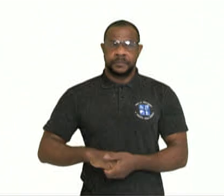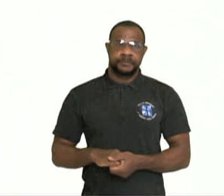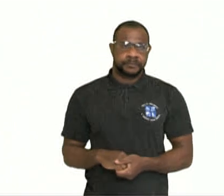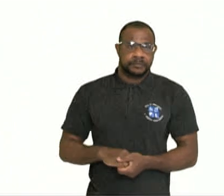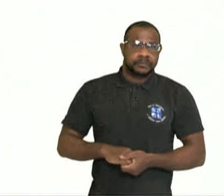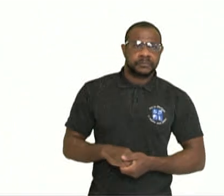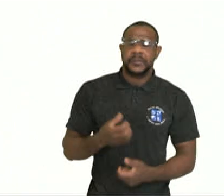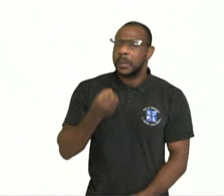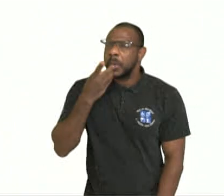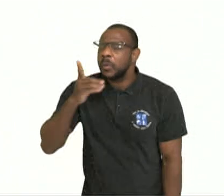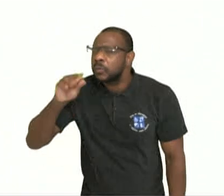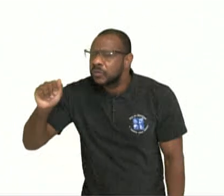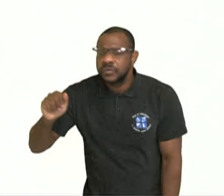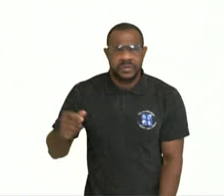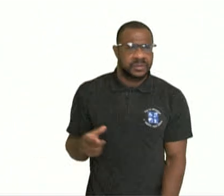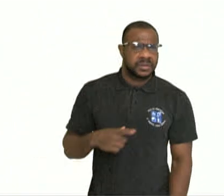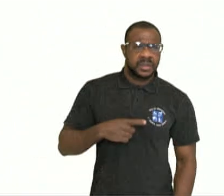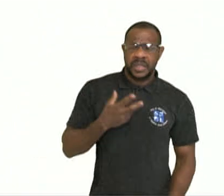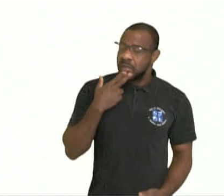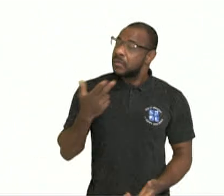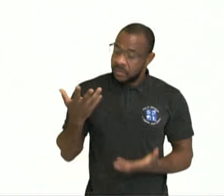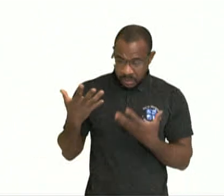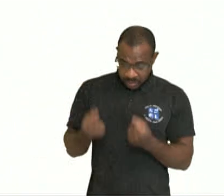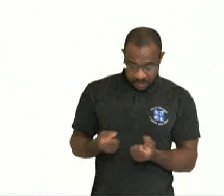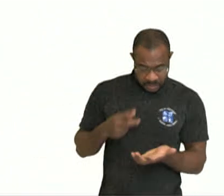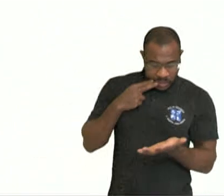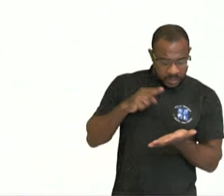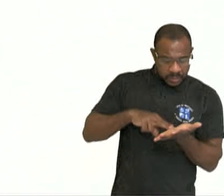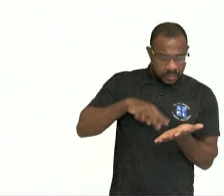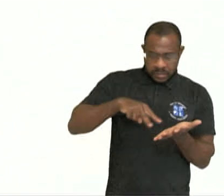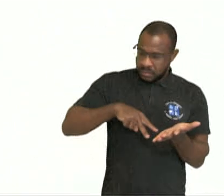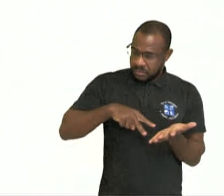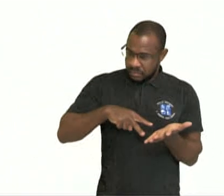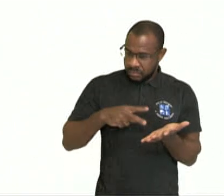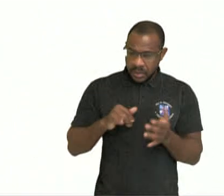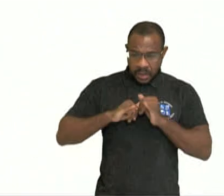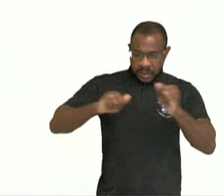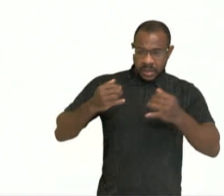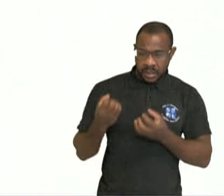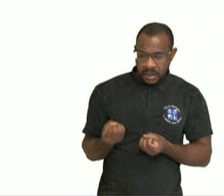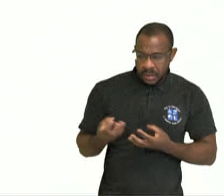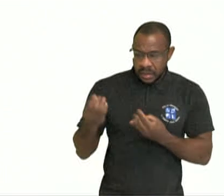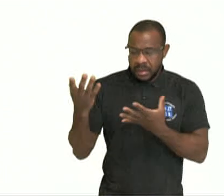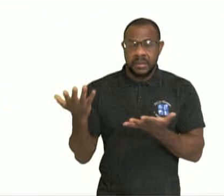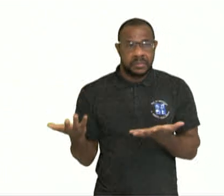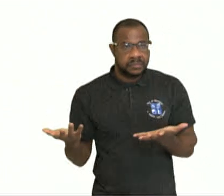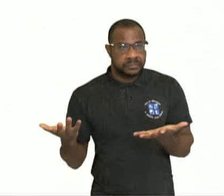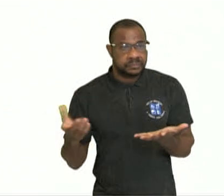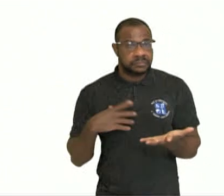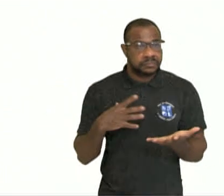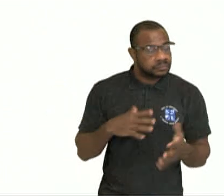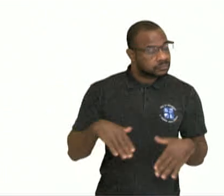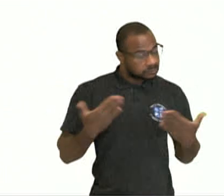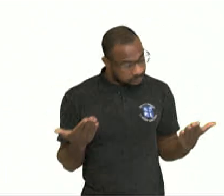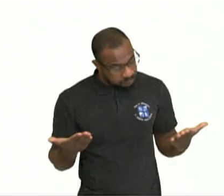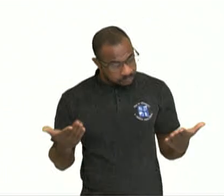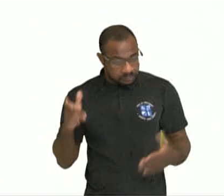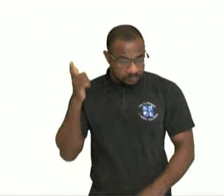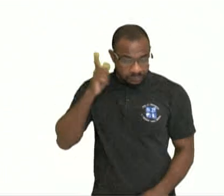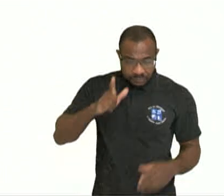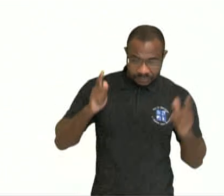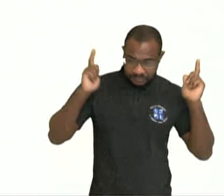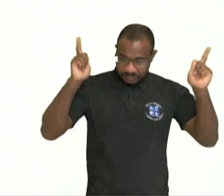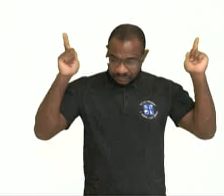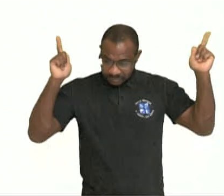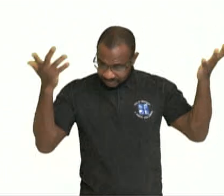dias. Recebi o seu bilhete anunciando-me a viagem e, então, divertiu-se muito? Que